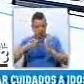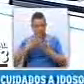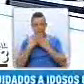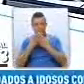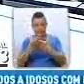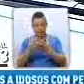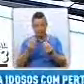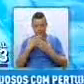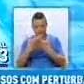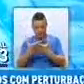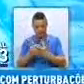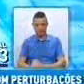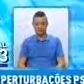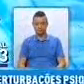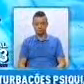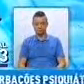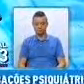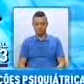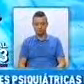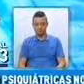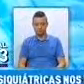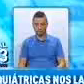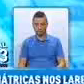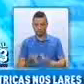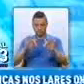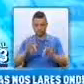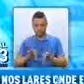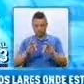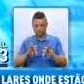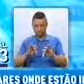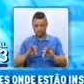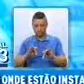obrigado. Terminou mais uma edição do Festival de